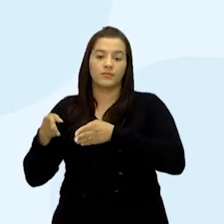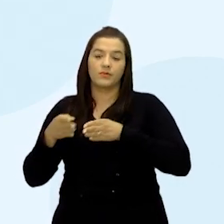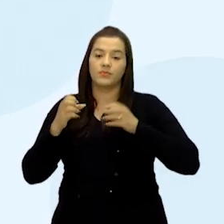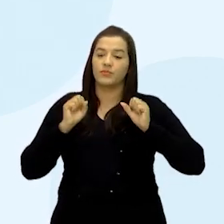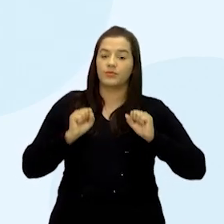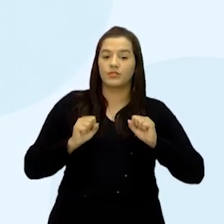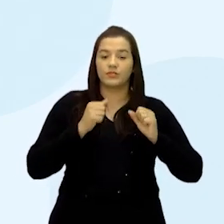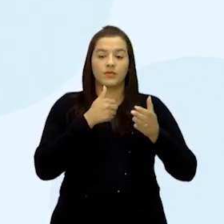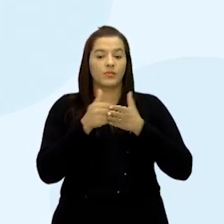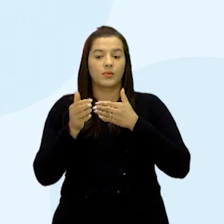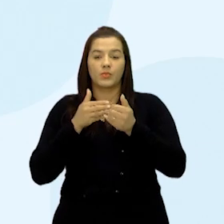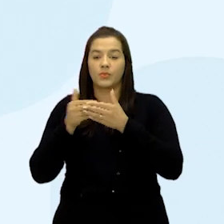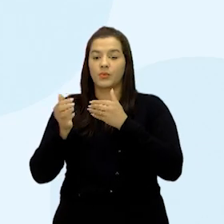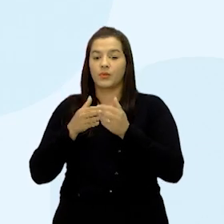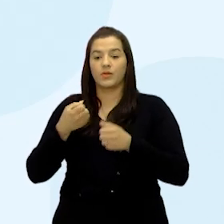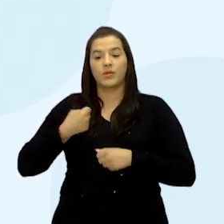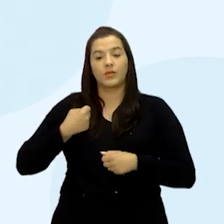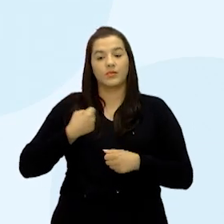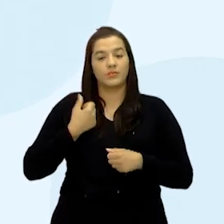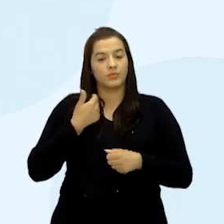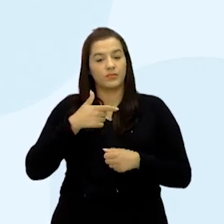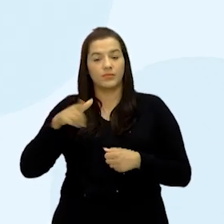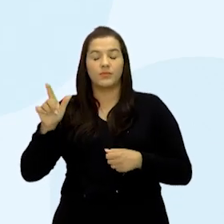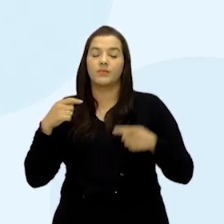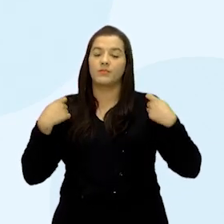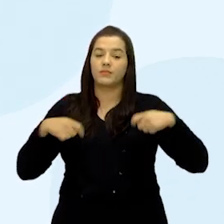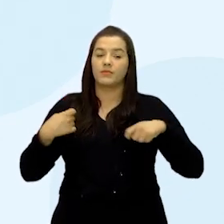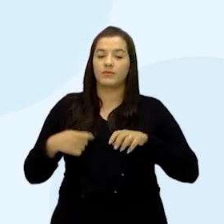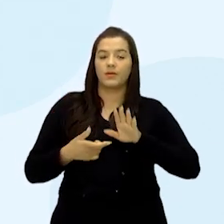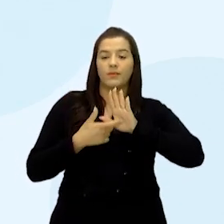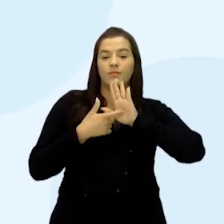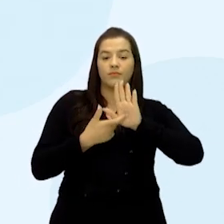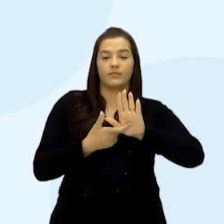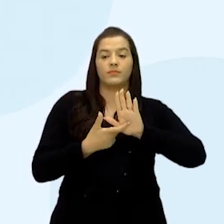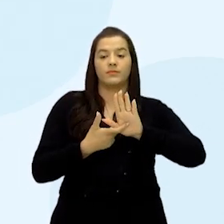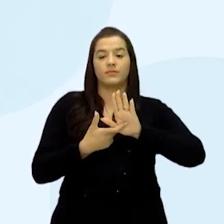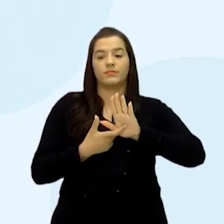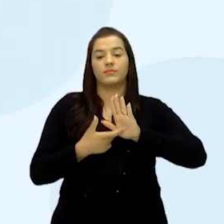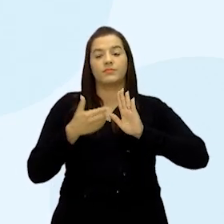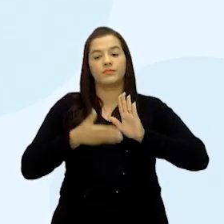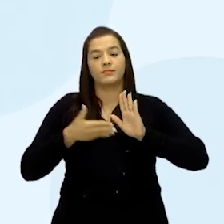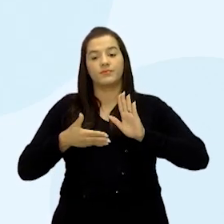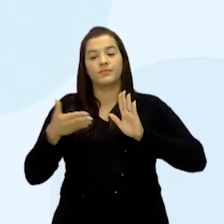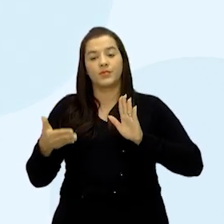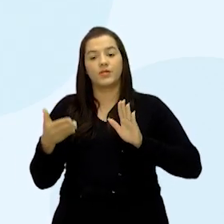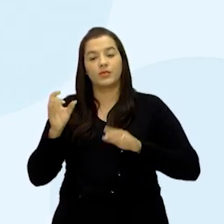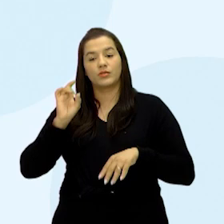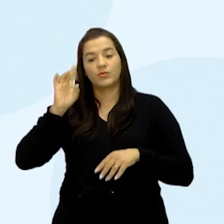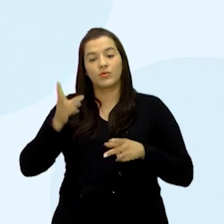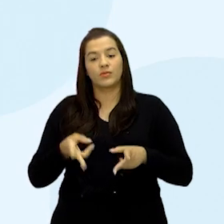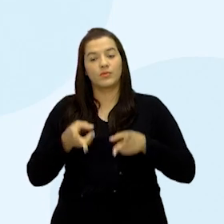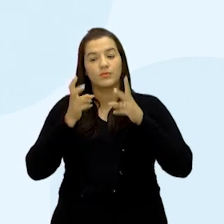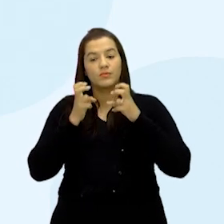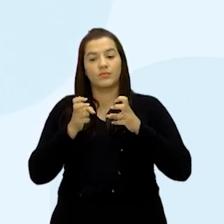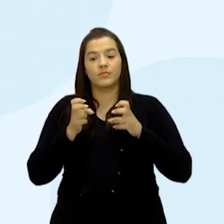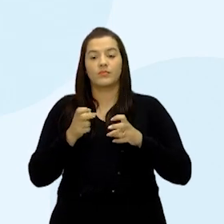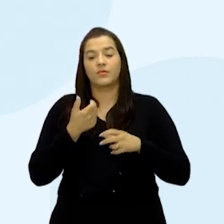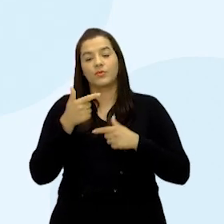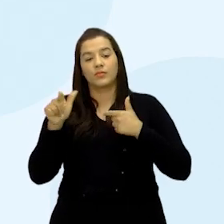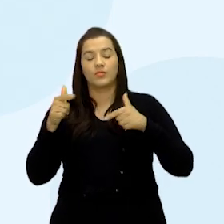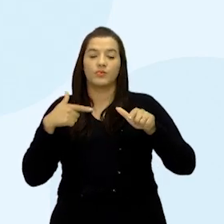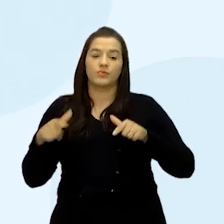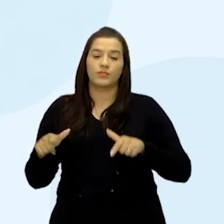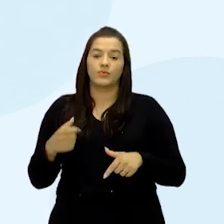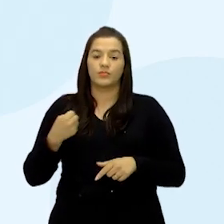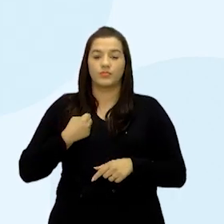qualquer número depois, né? Exatamente, precisa parecer que ela é não recursiva, né? A gente só consegue perceber isso depois que aparecem os próximos termos,